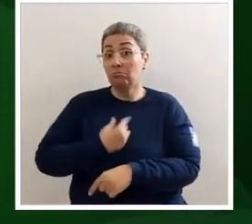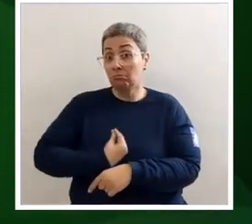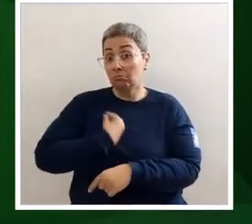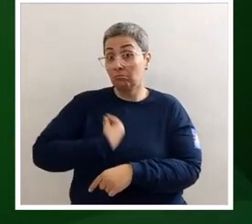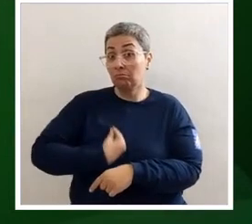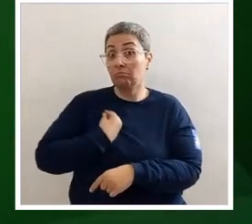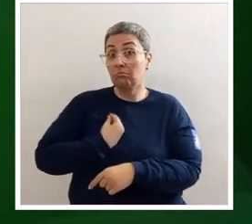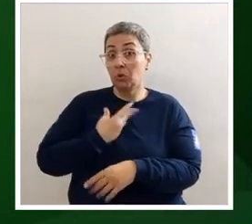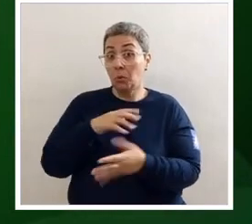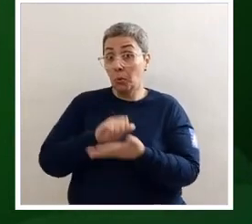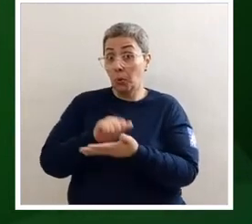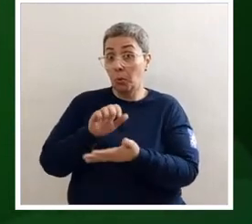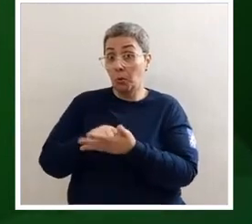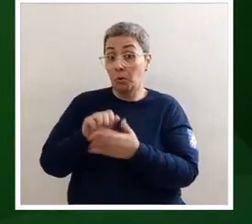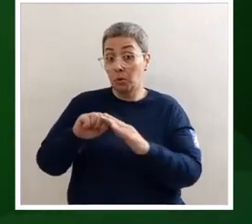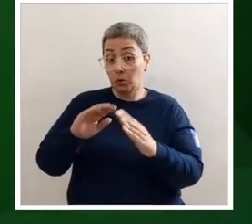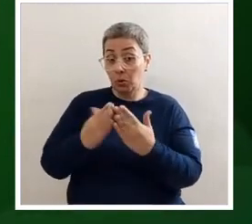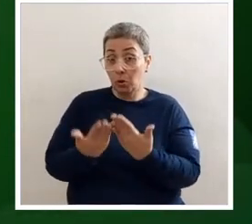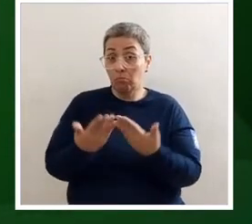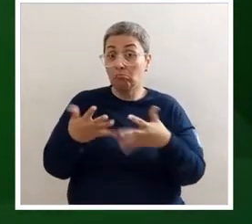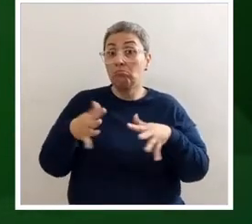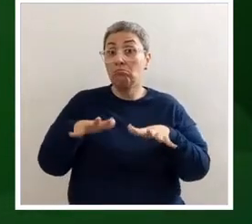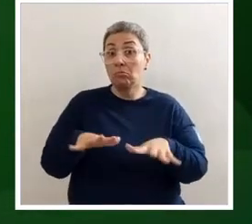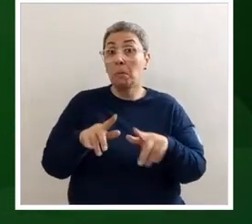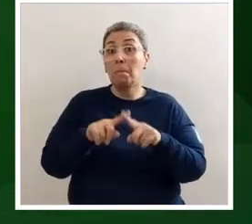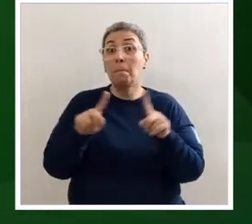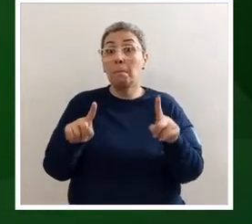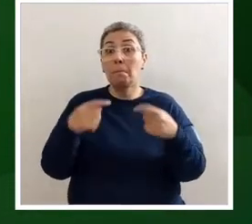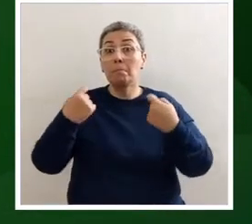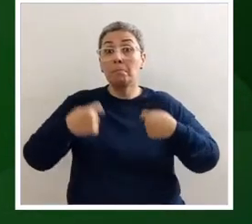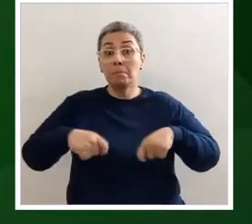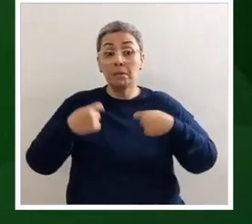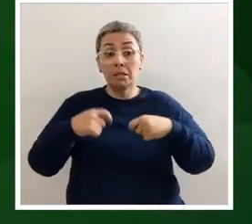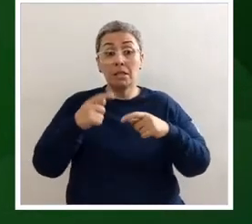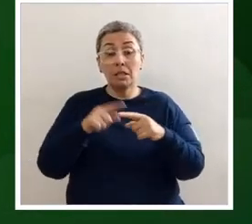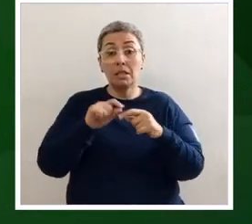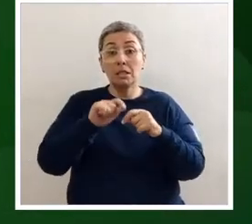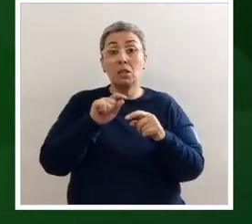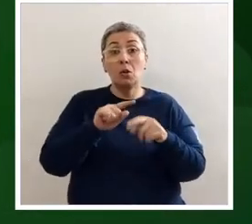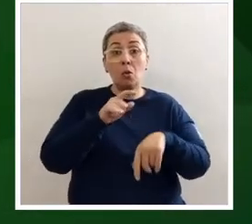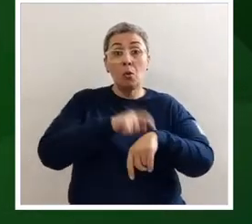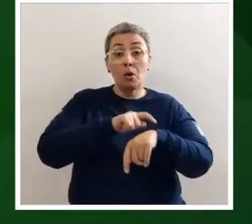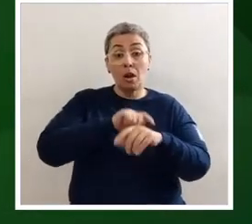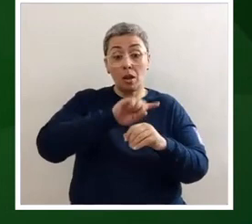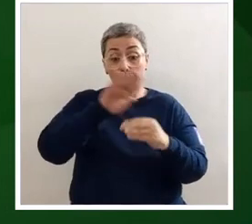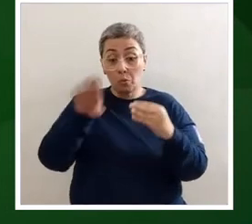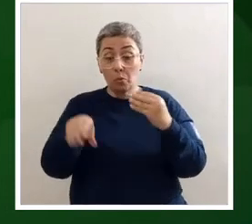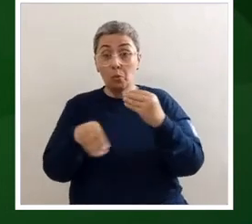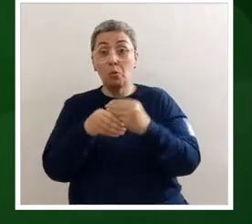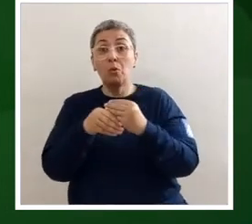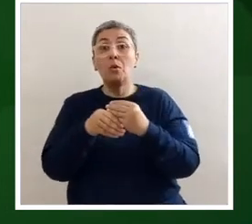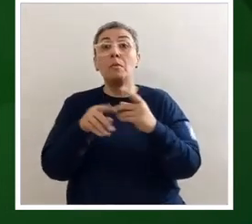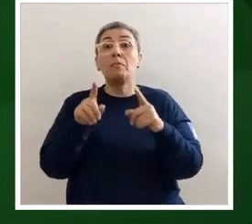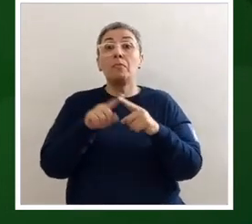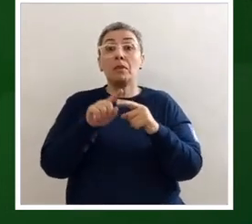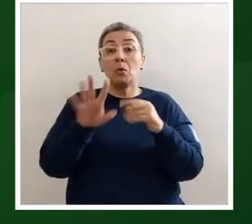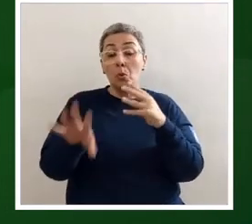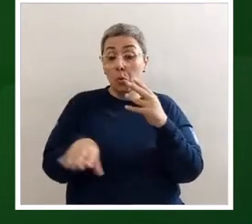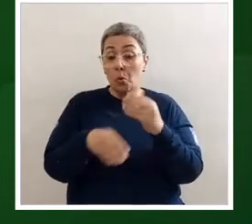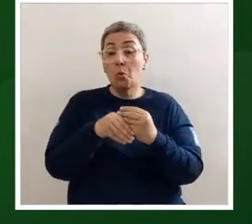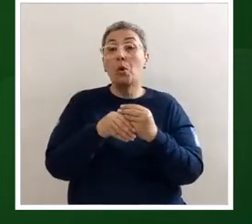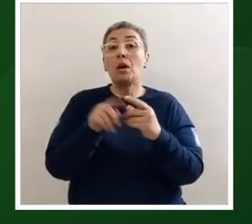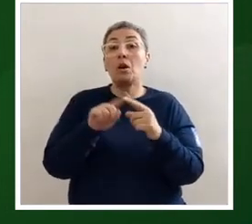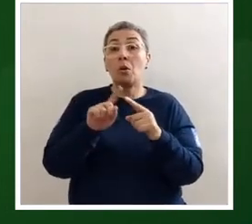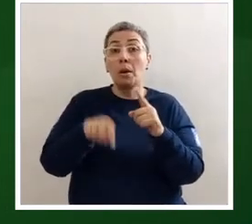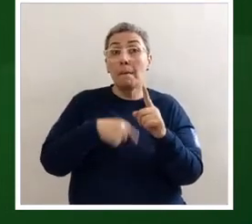nas escolas regulares mas que precisa no seu contraturno é complementar